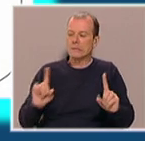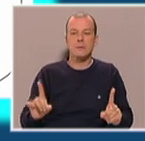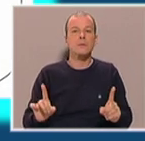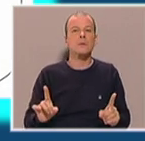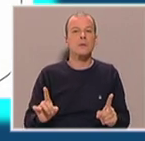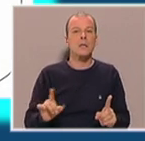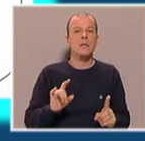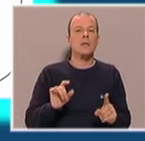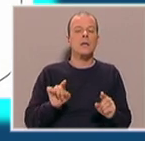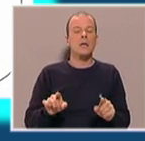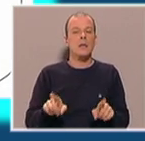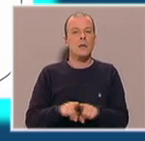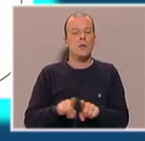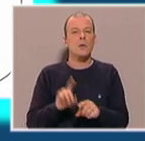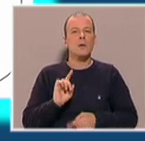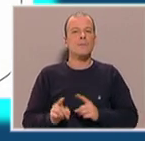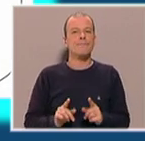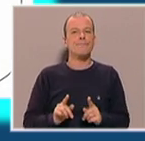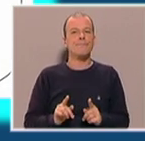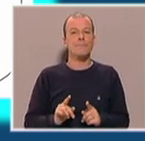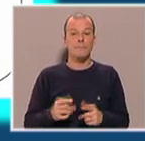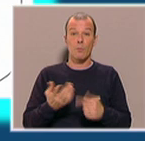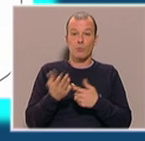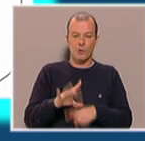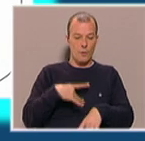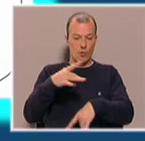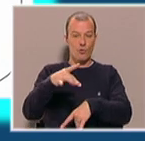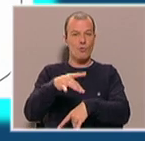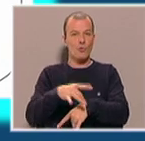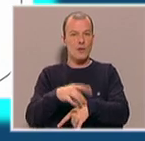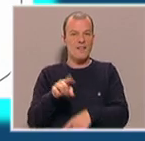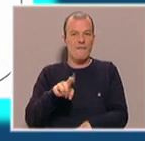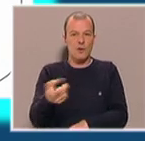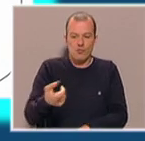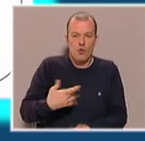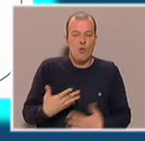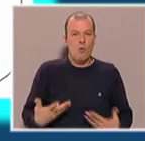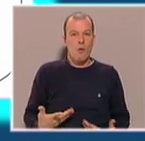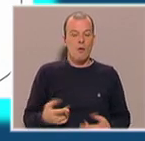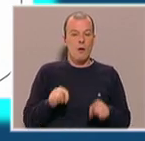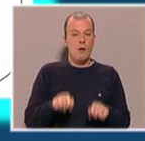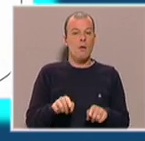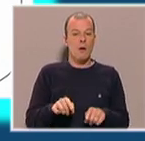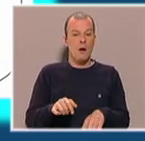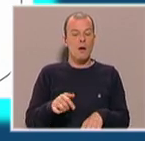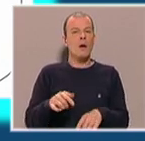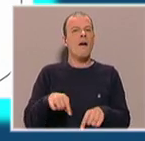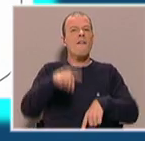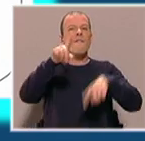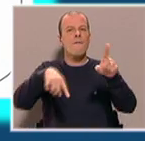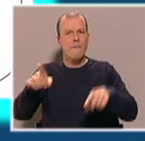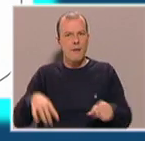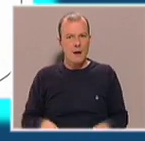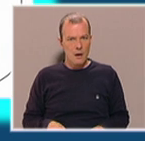doença é, de certa forma, quando nós estamos expostos a um vírus, neste caso, ela vai variar entre